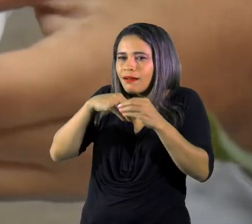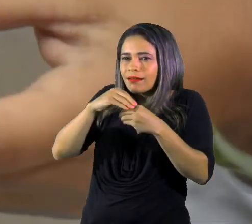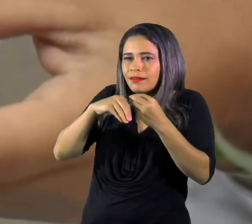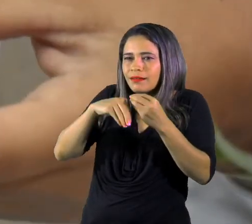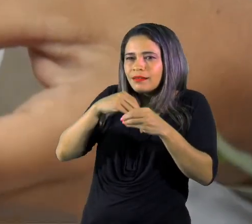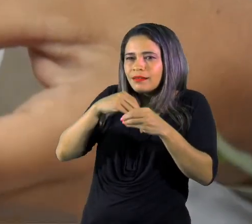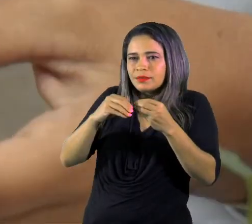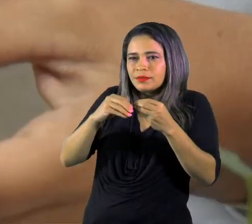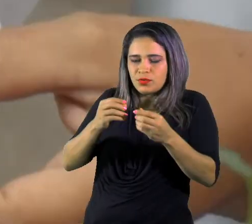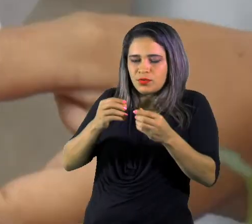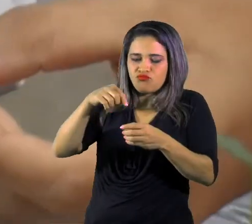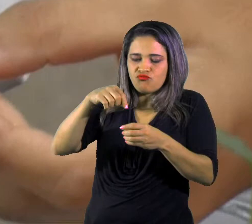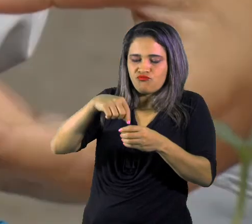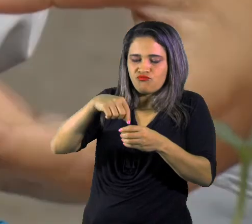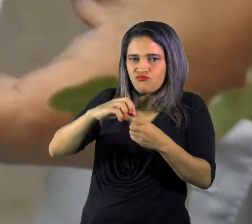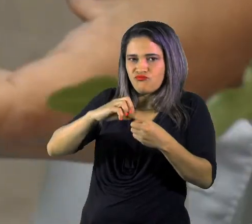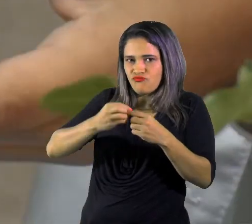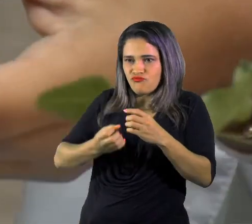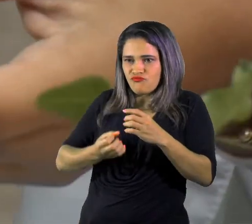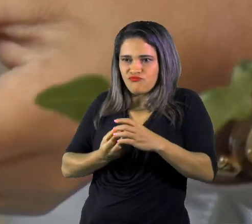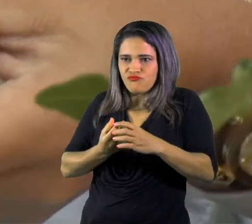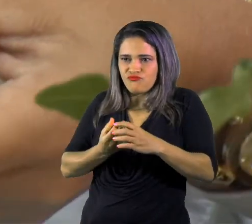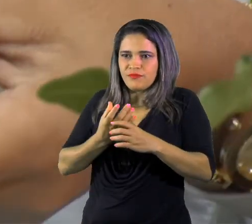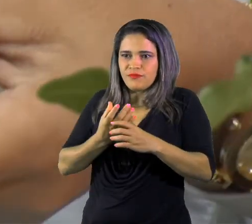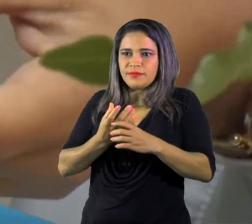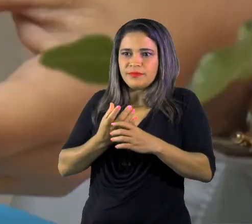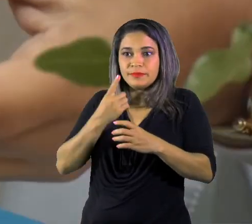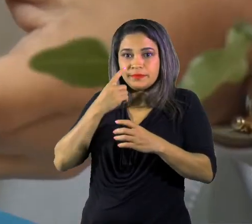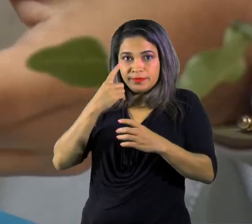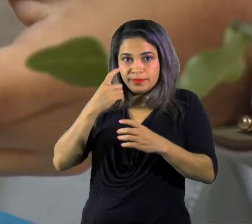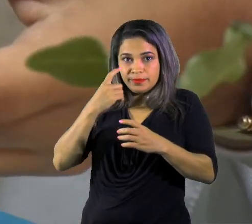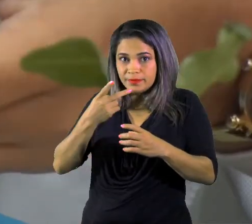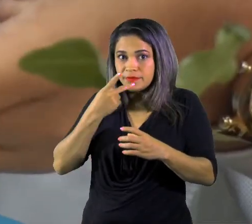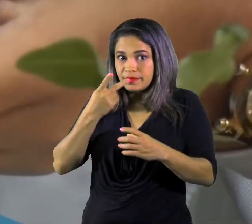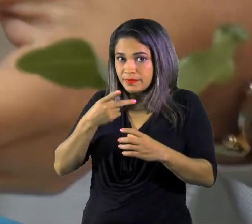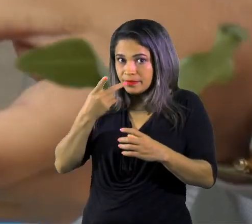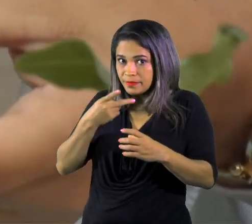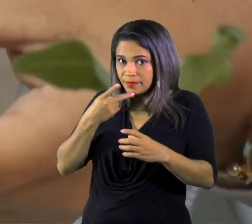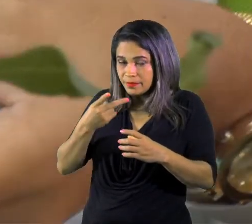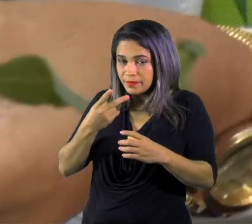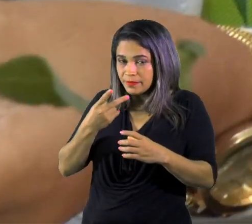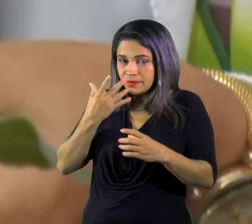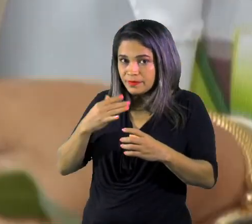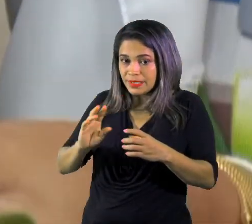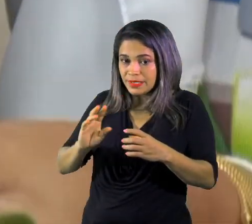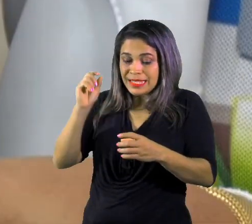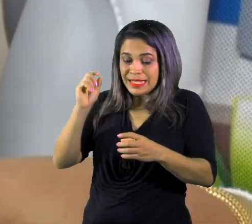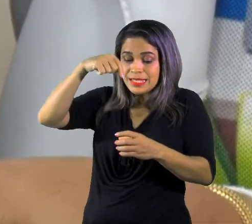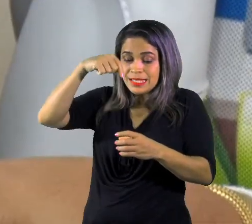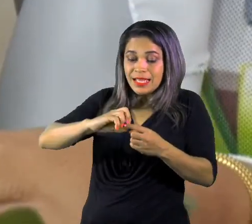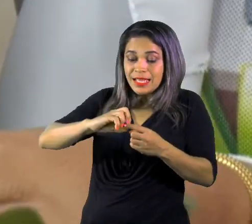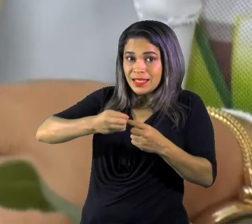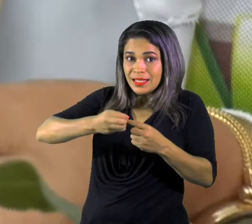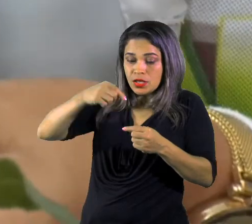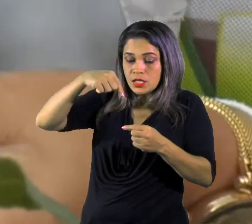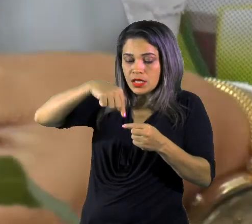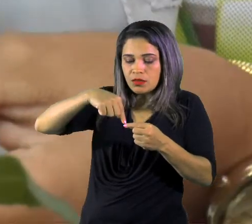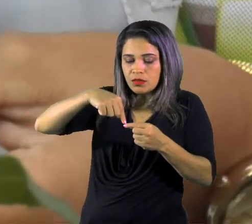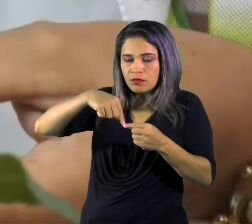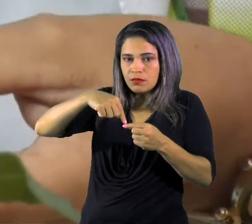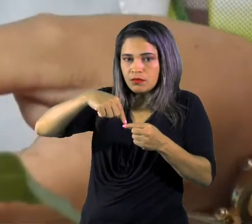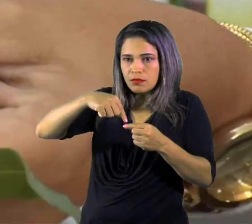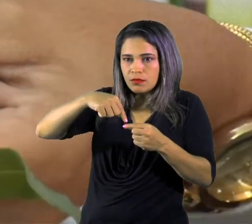feijãozinho germine. É interessante que a gente fale com a criança também que dentro dessa sementinha existem